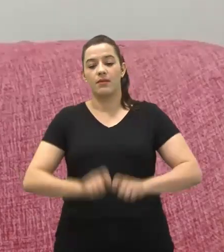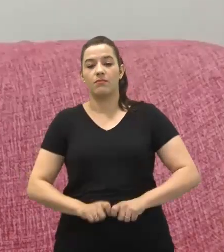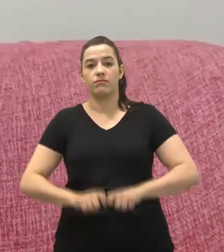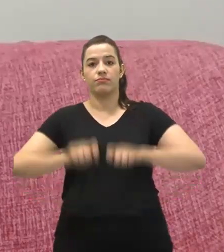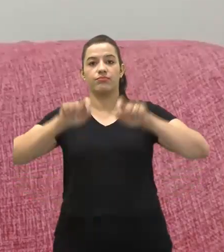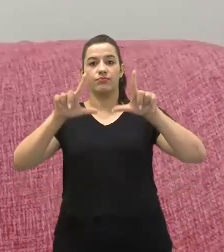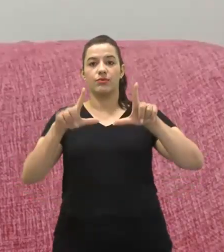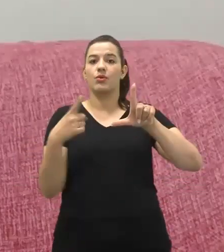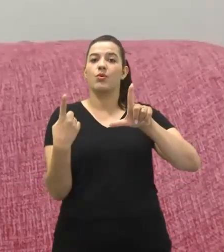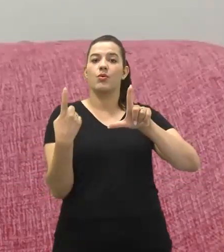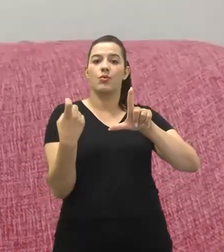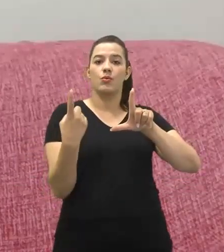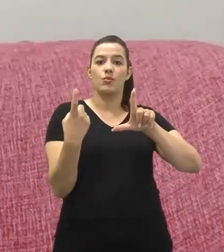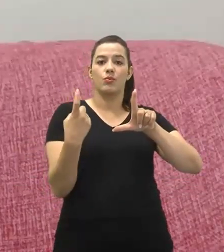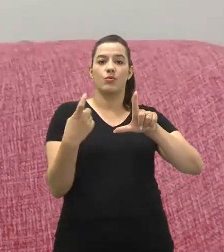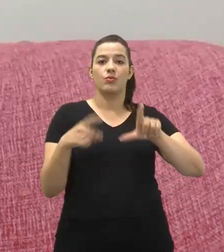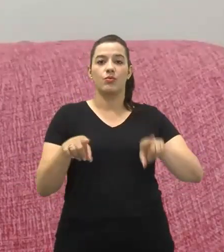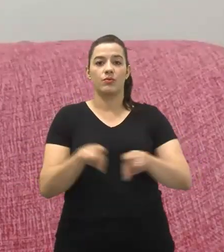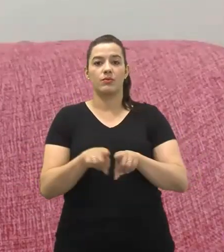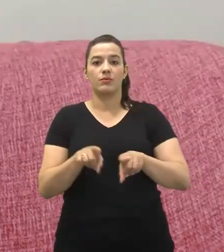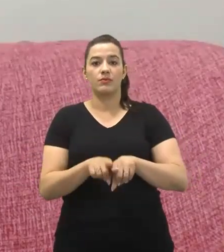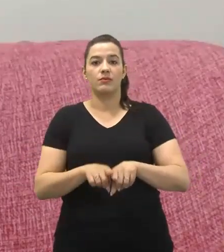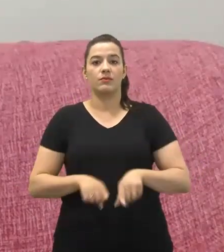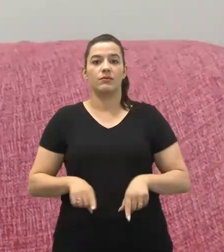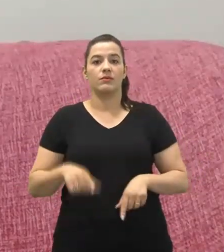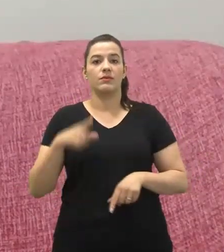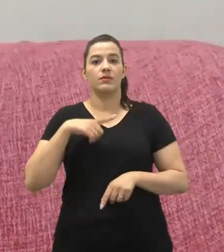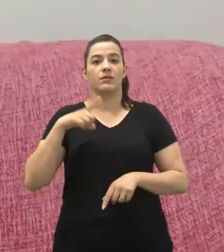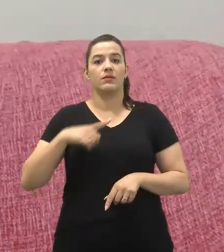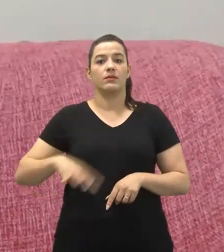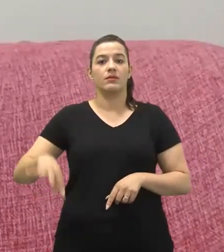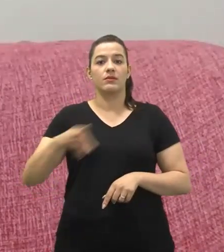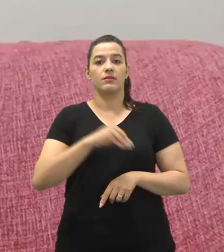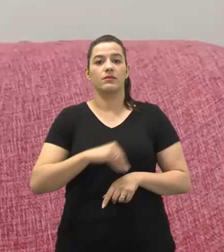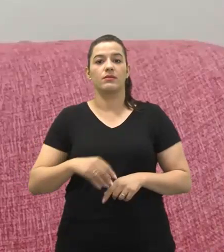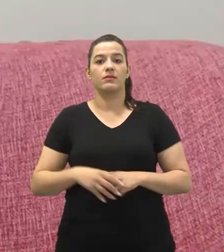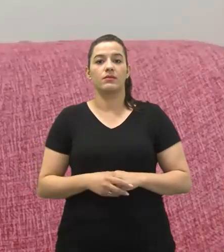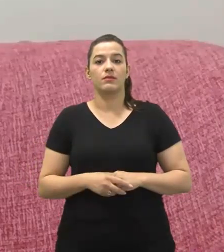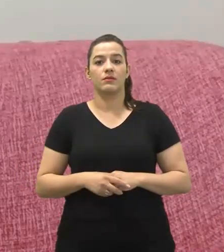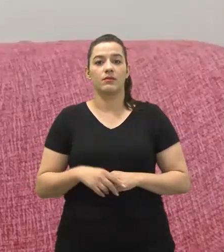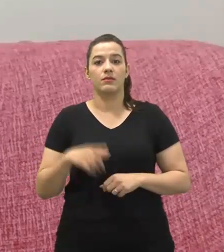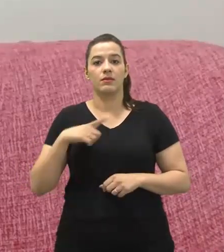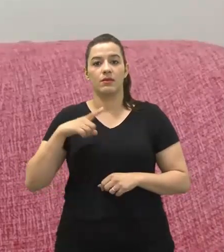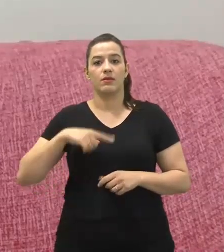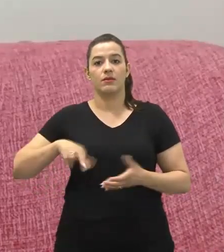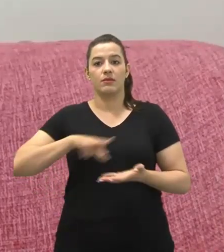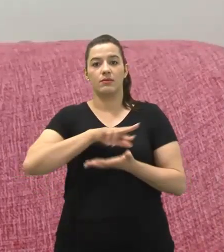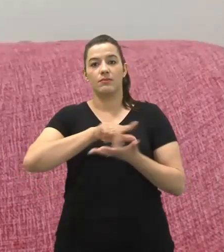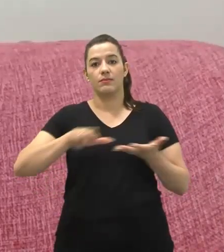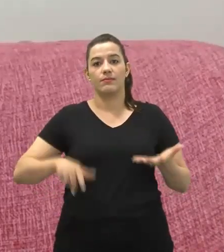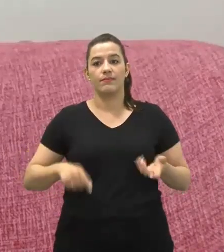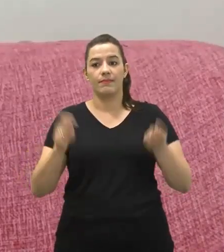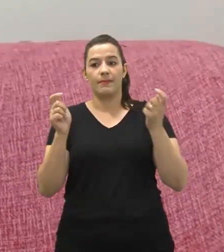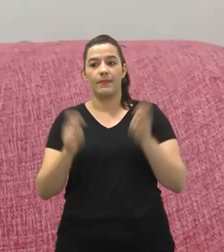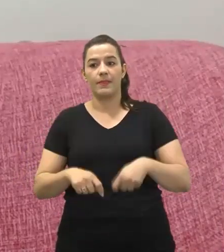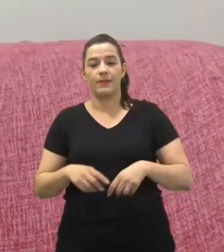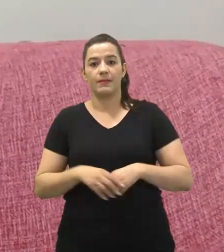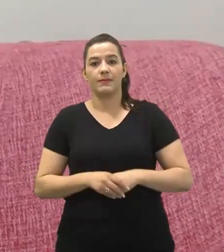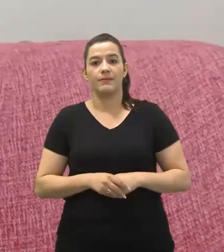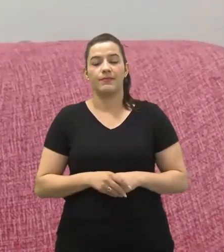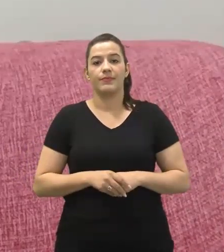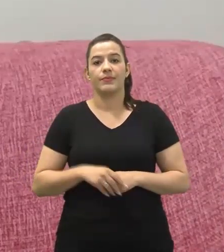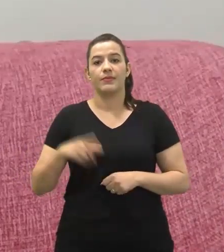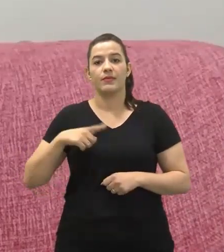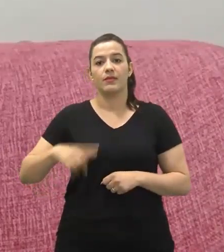exclusiva para fins educacionais uma que ambiente ele pode então definir que cada participante